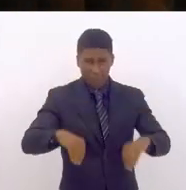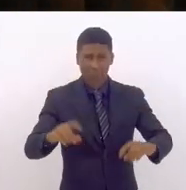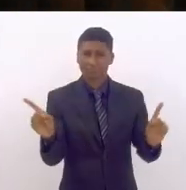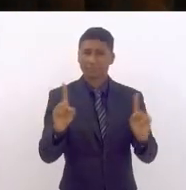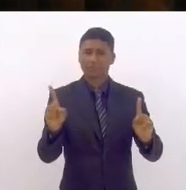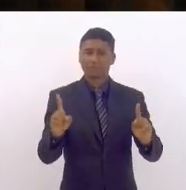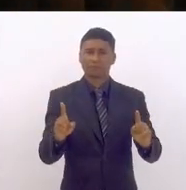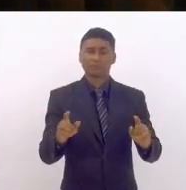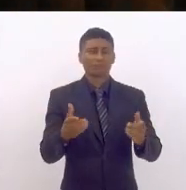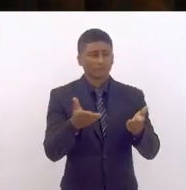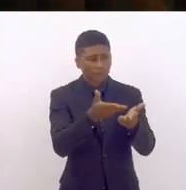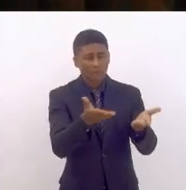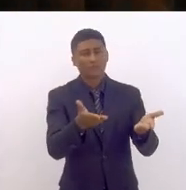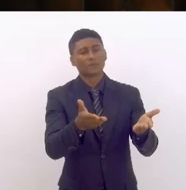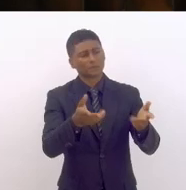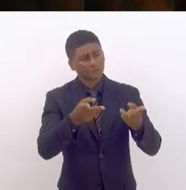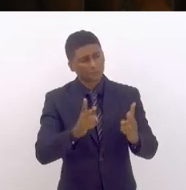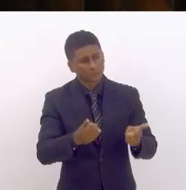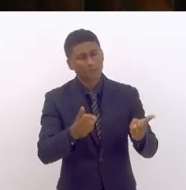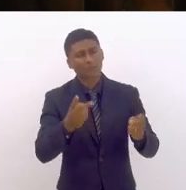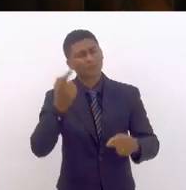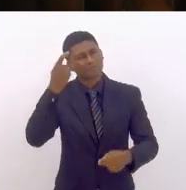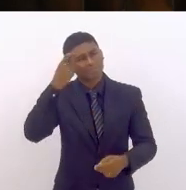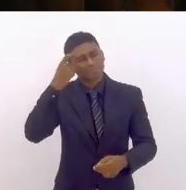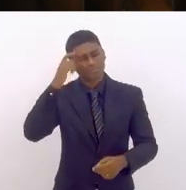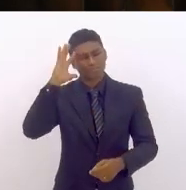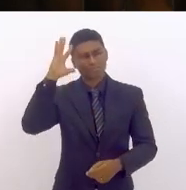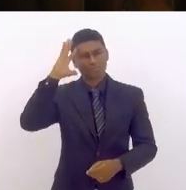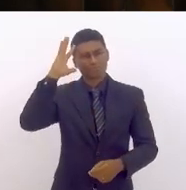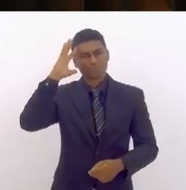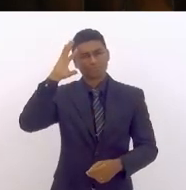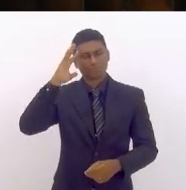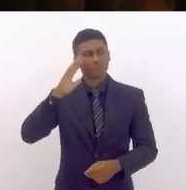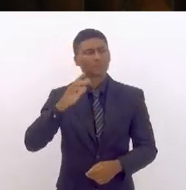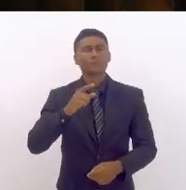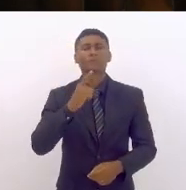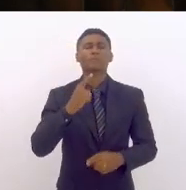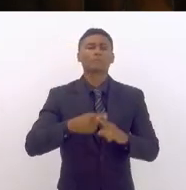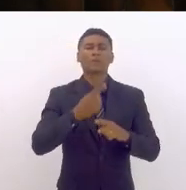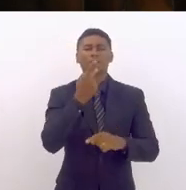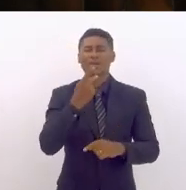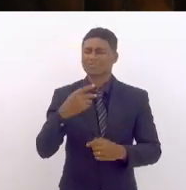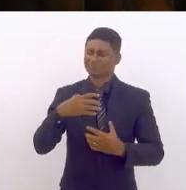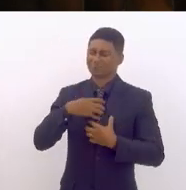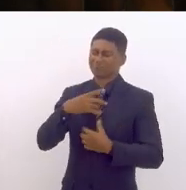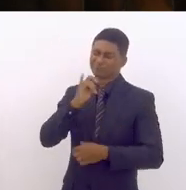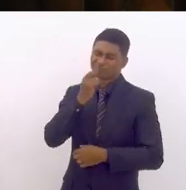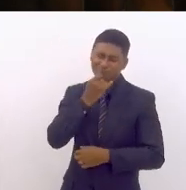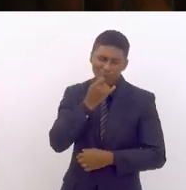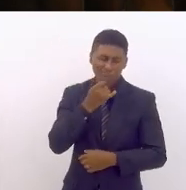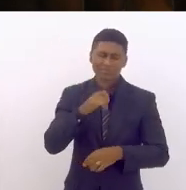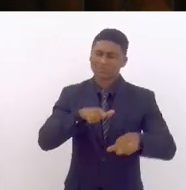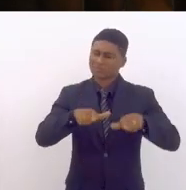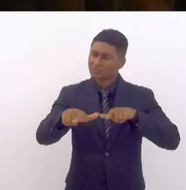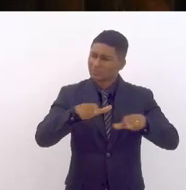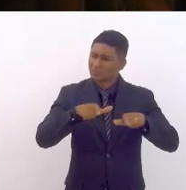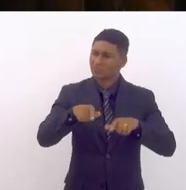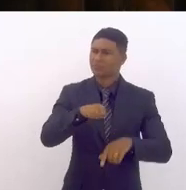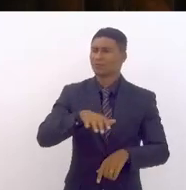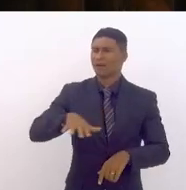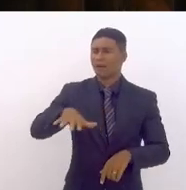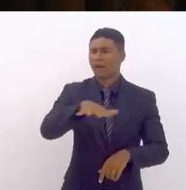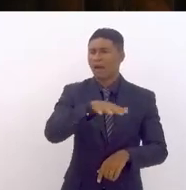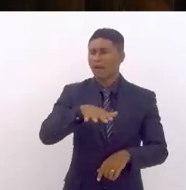amigos possam rever os seus pensamentos quando dizem que estão tão entristecidos de trabalhar numa área